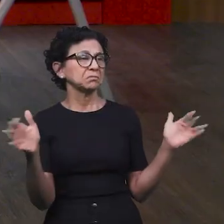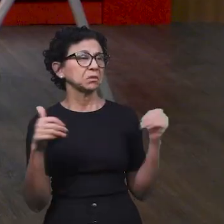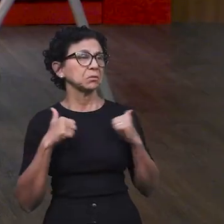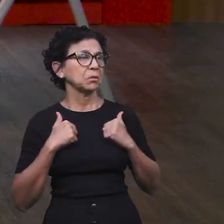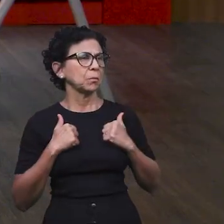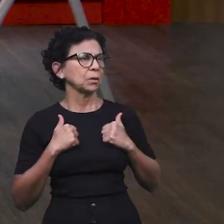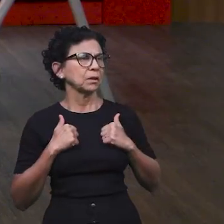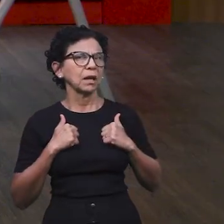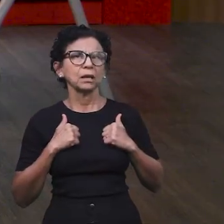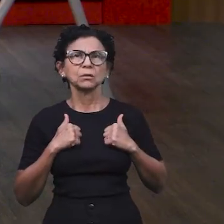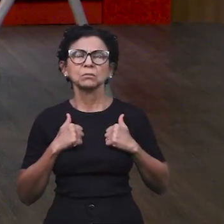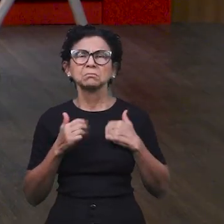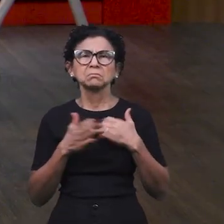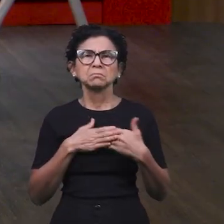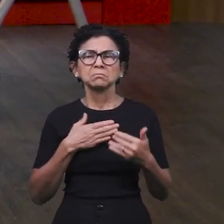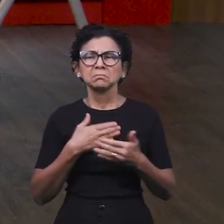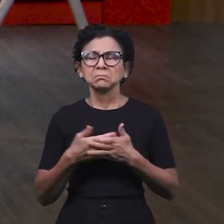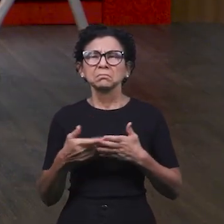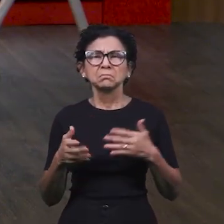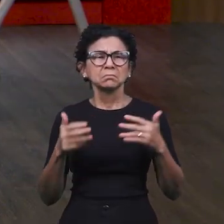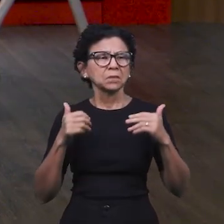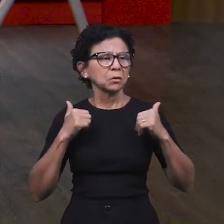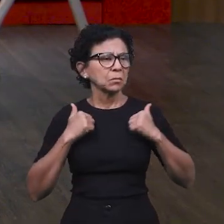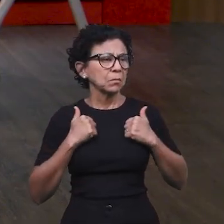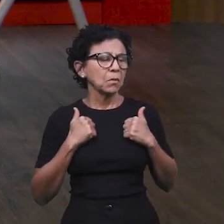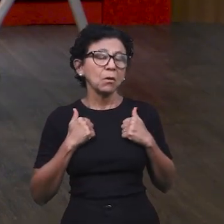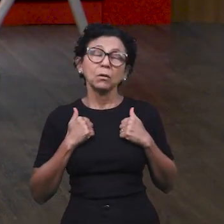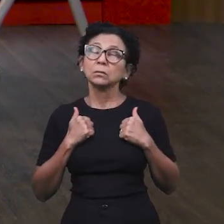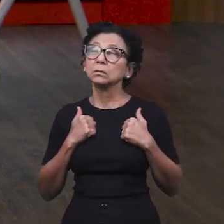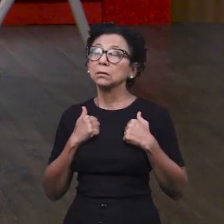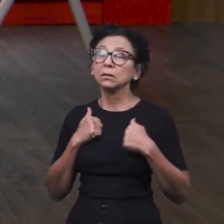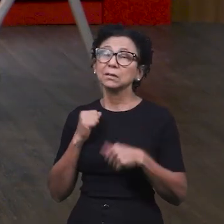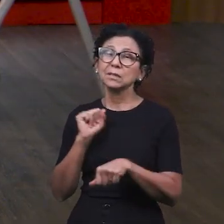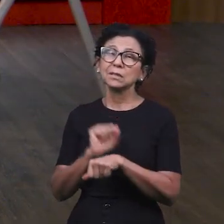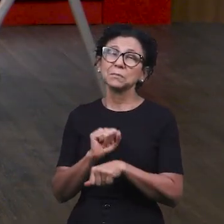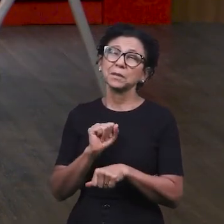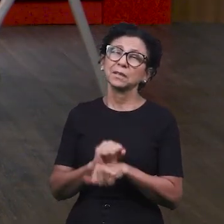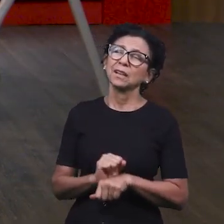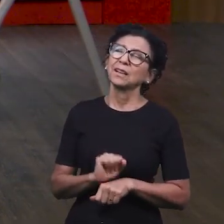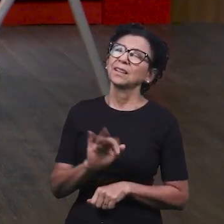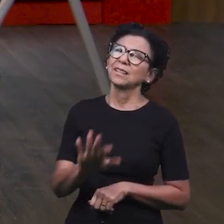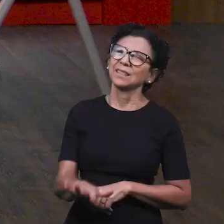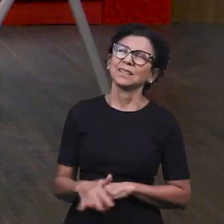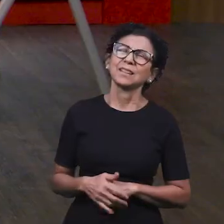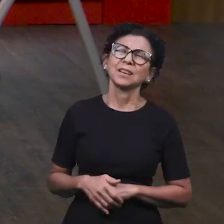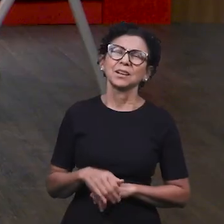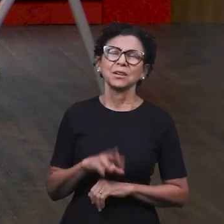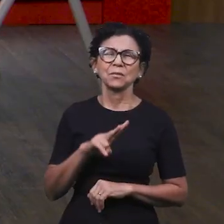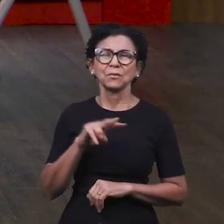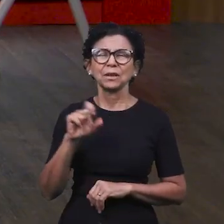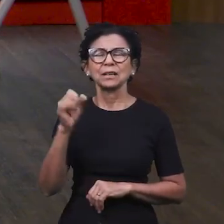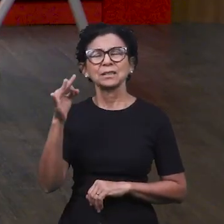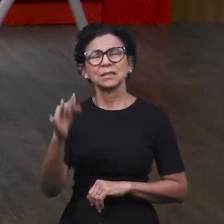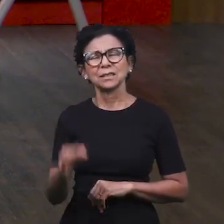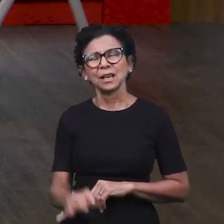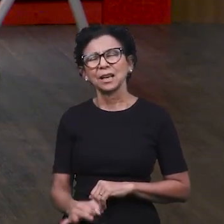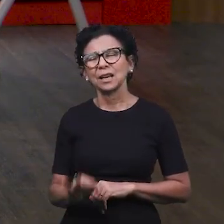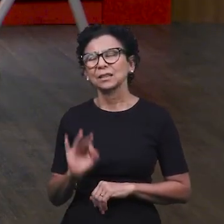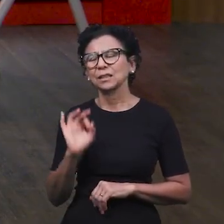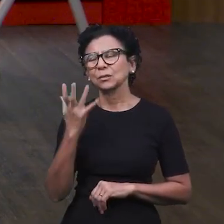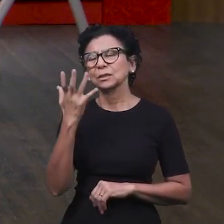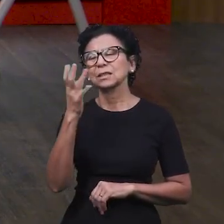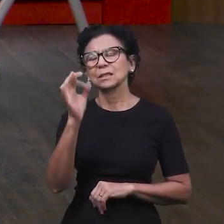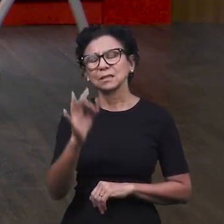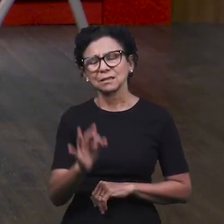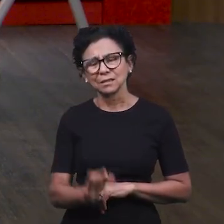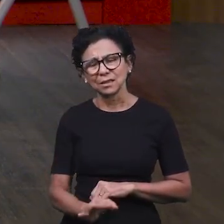né? De qualquer maneira, ou esperando que as coisas aconteçam para eu tomar decisões. Imagina isso acontecendo